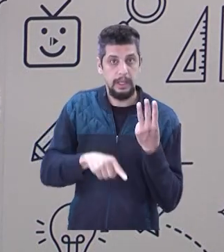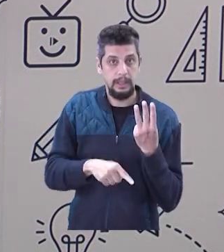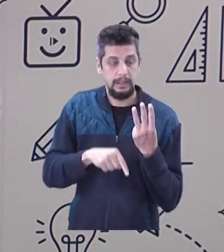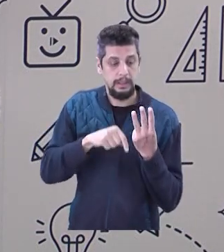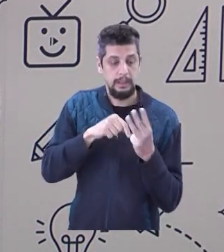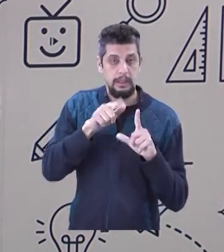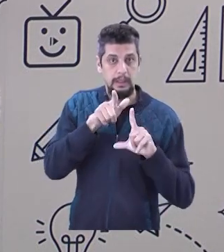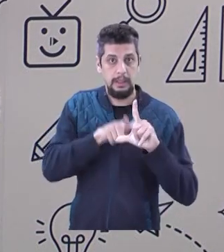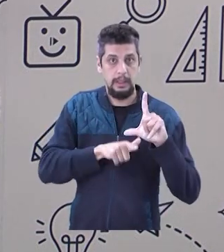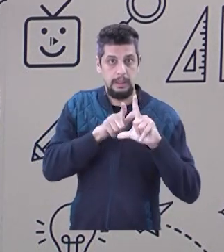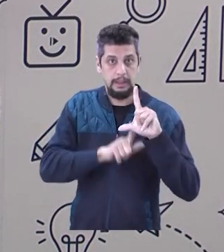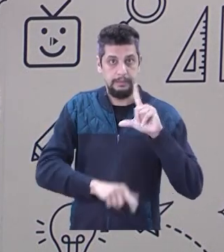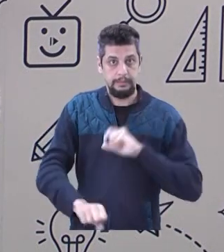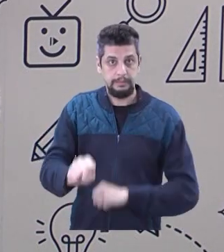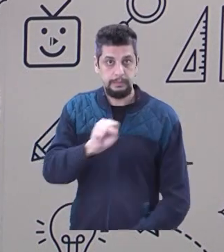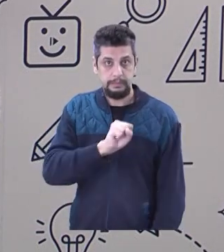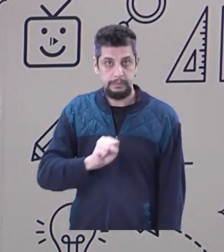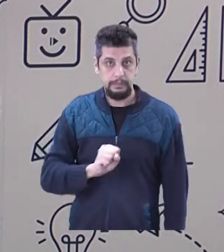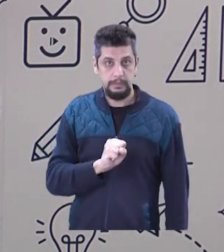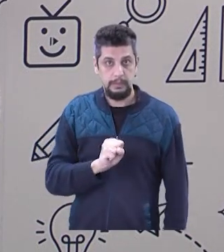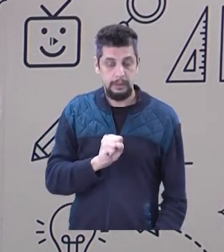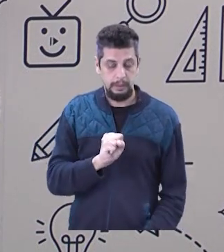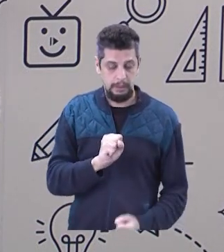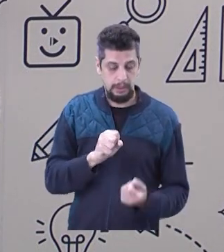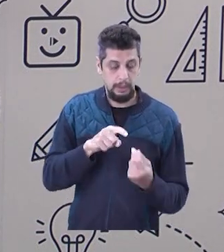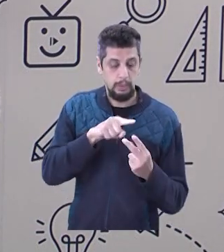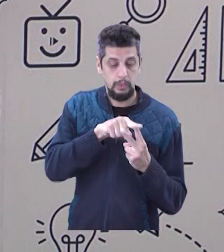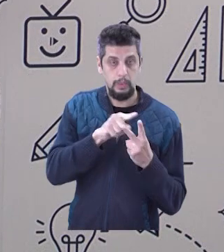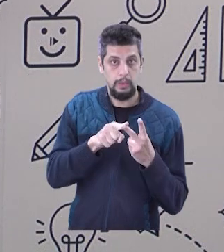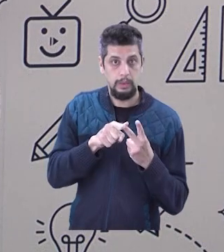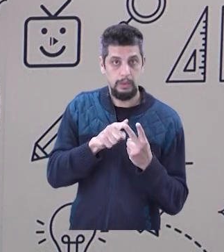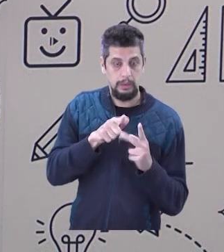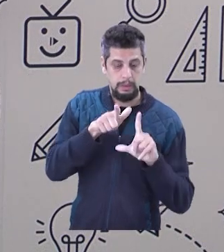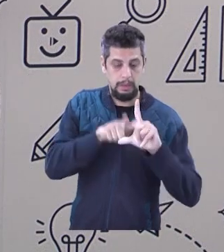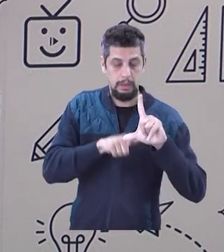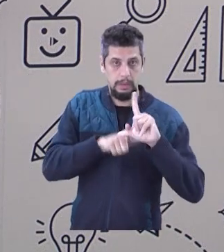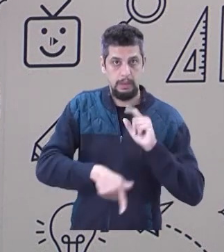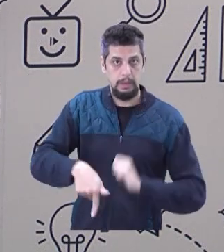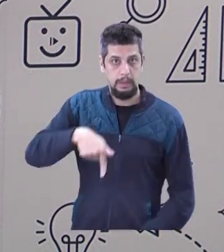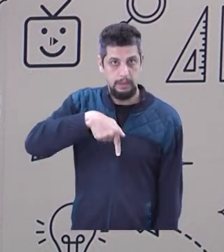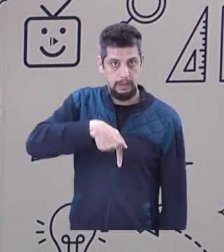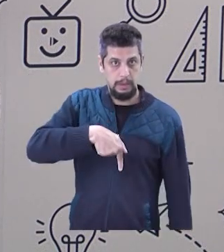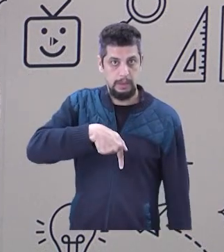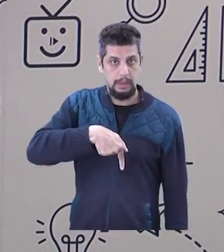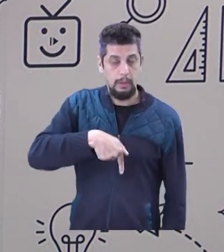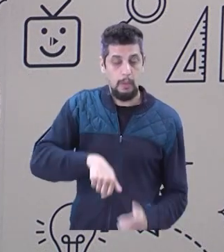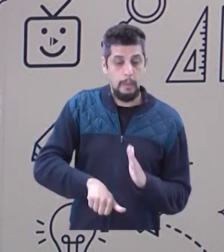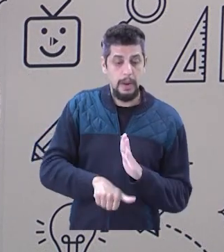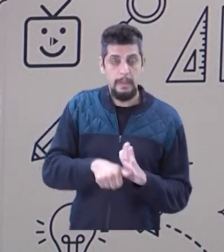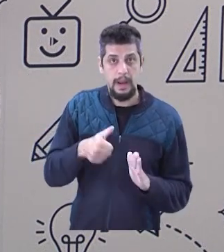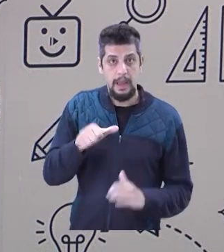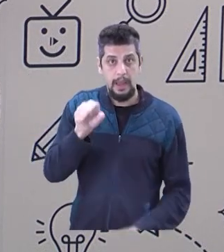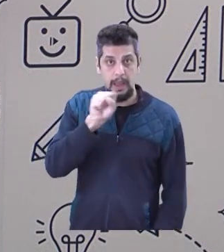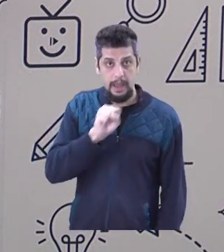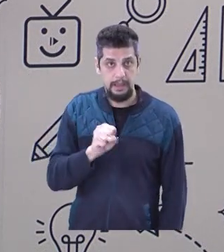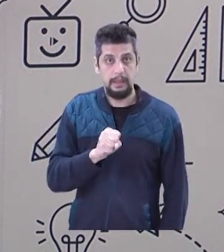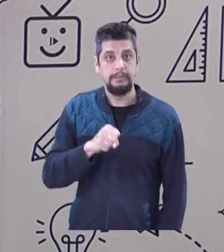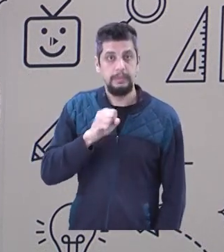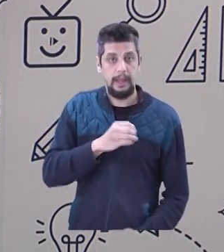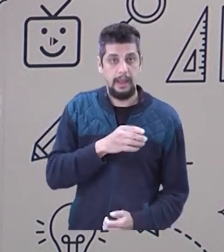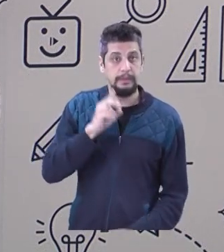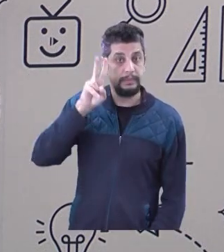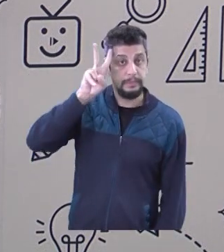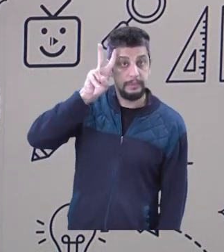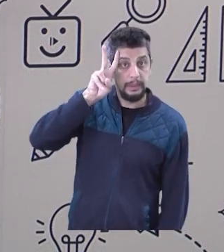tinham três letras que iniciavam com S e dois com Q. Então, como que a gente vai saber que esse primeiro S é